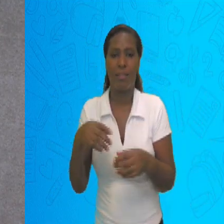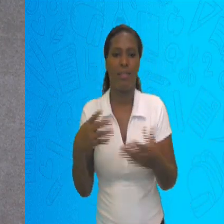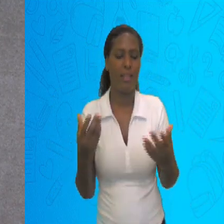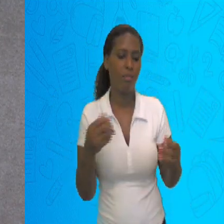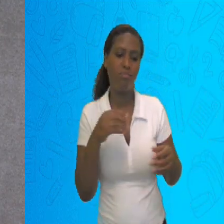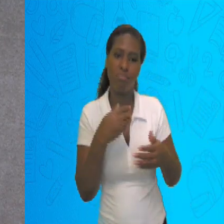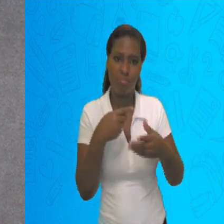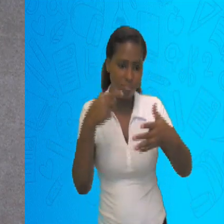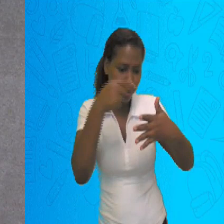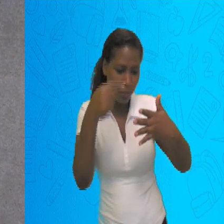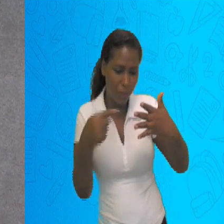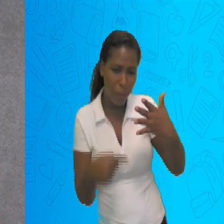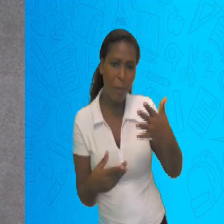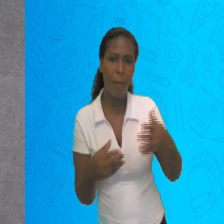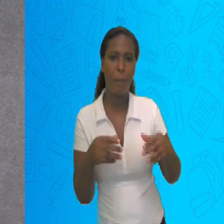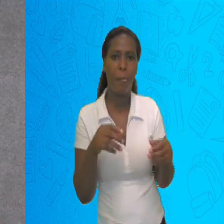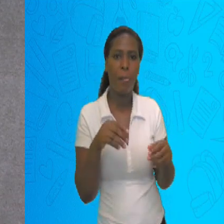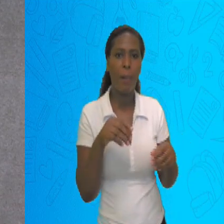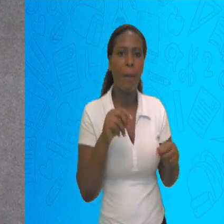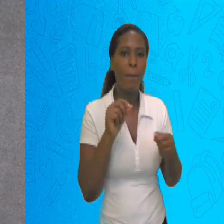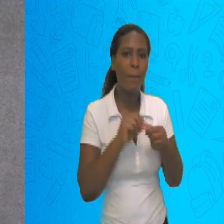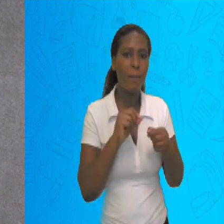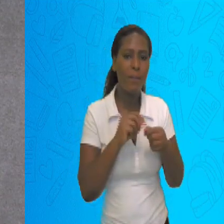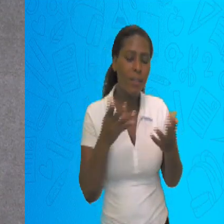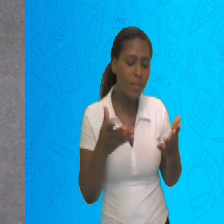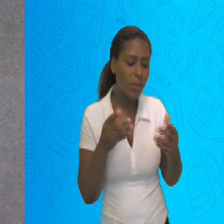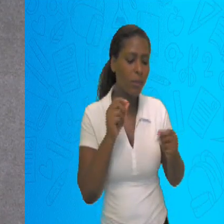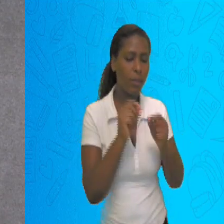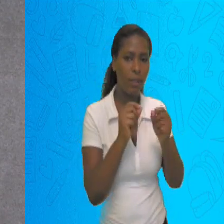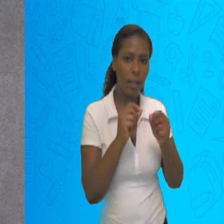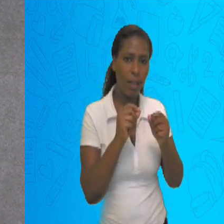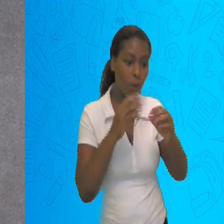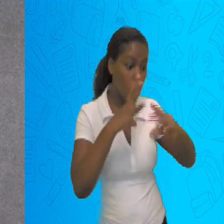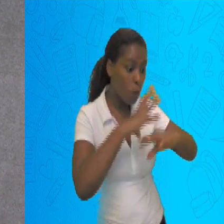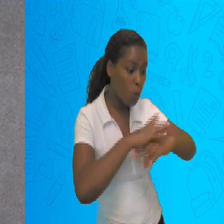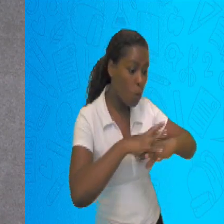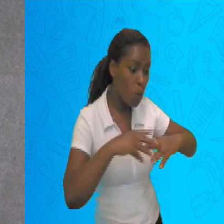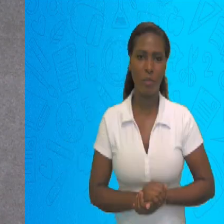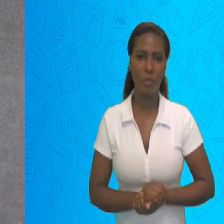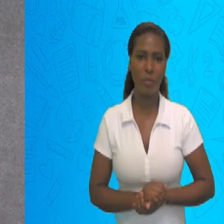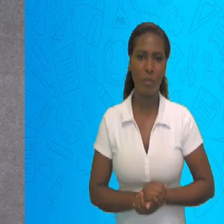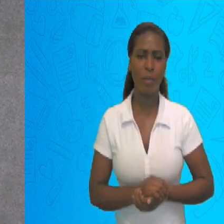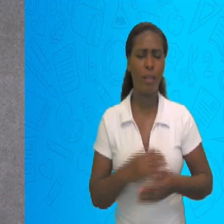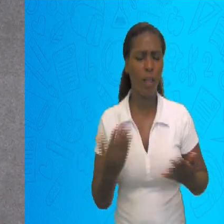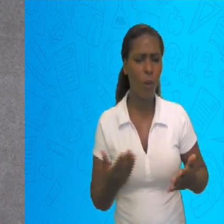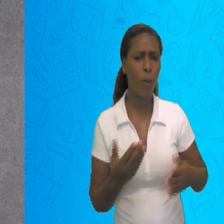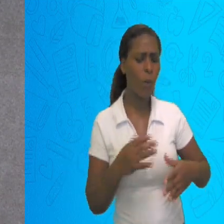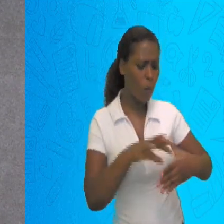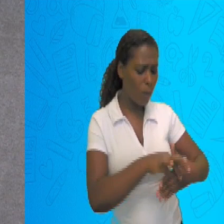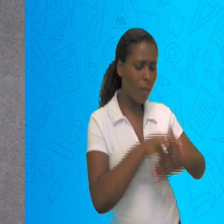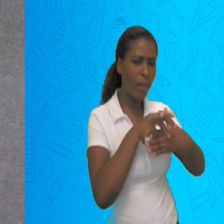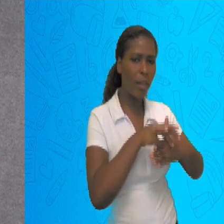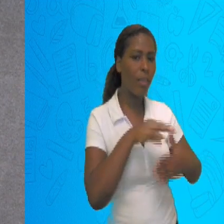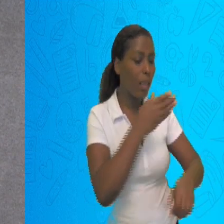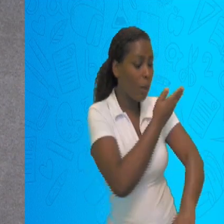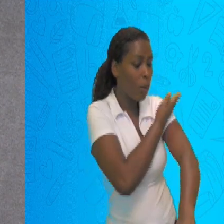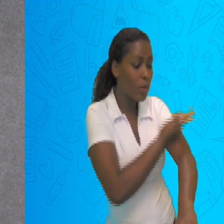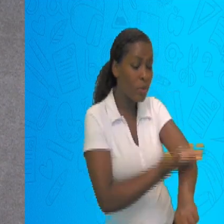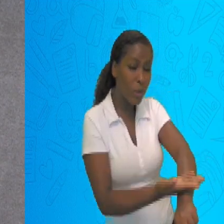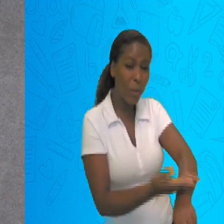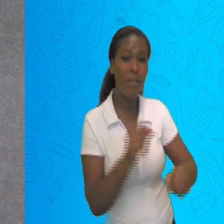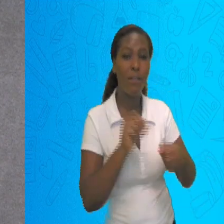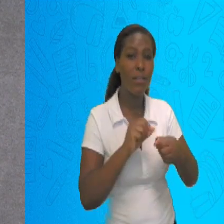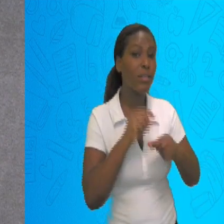medicinais. Envolvia em alguns casos a música e a dança, como falamos anteriormente. Era comum o pajé utilizar-se